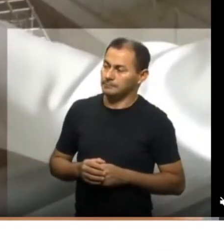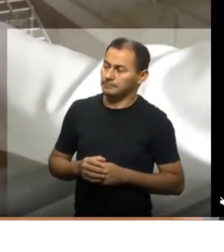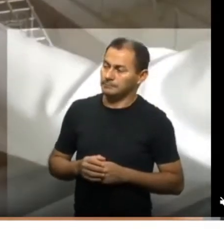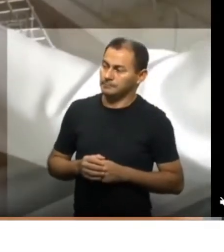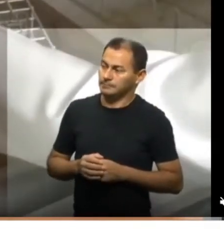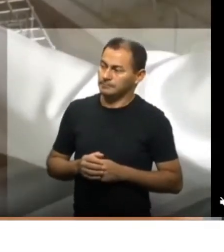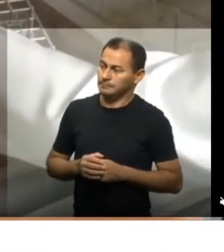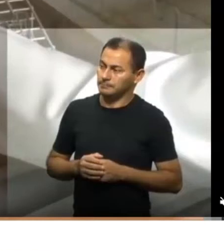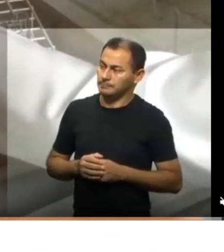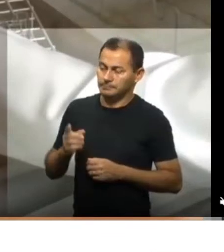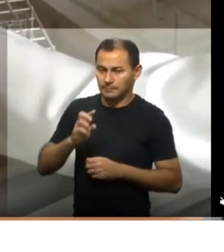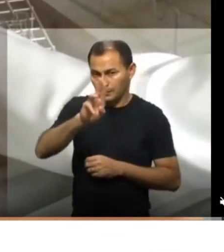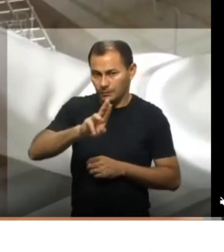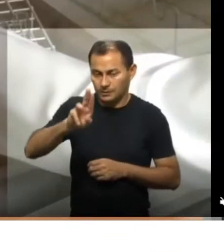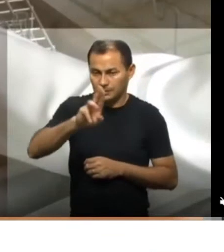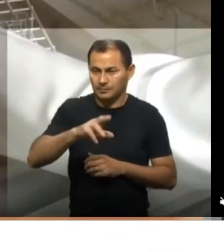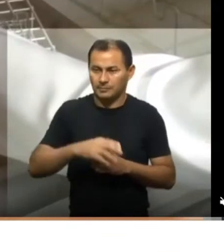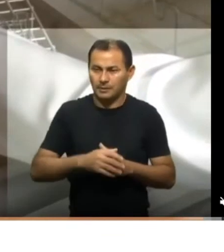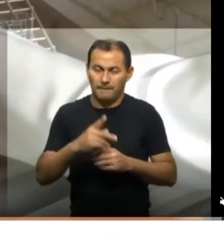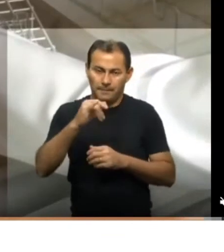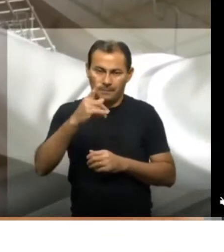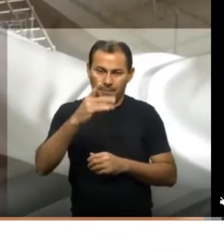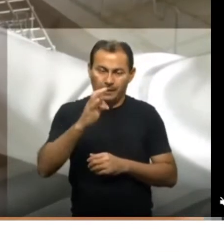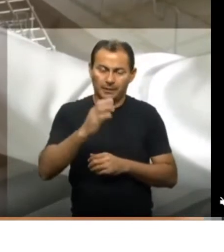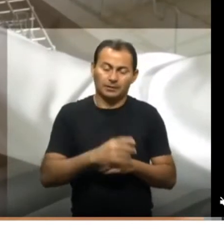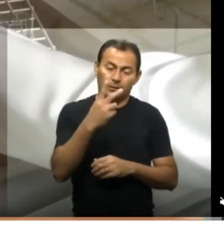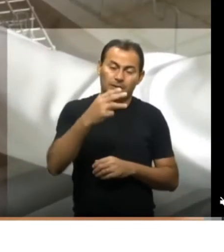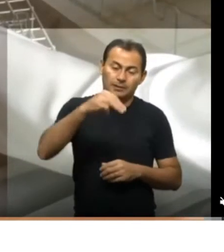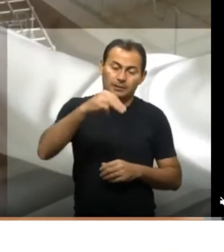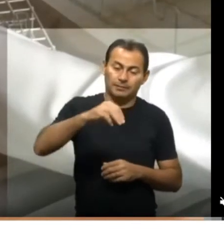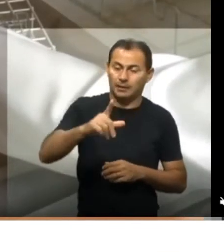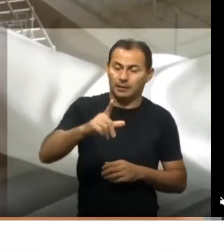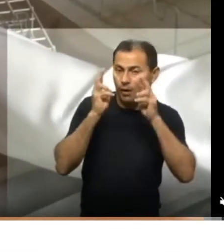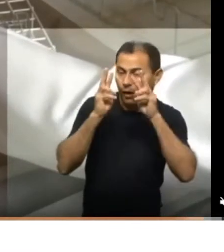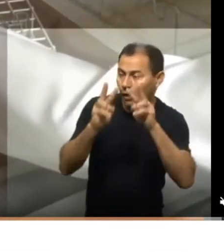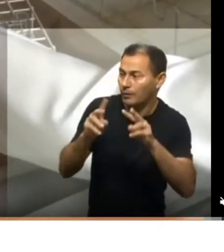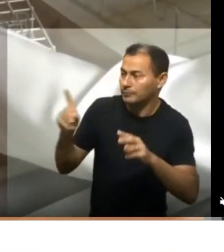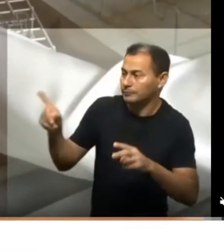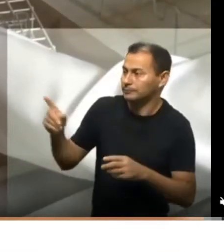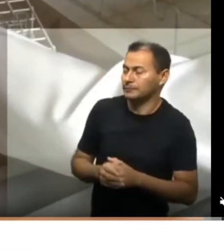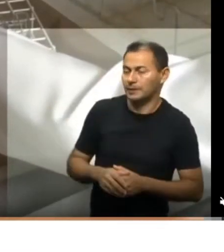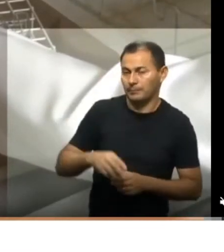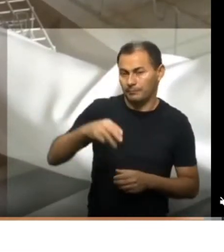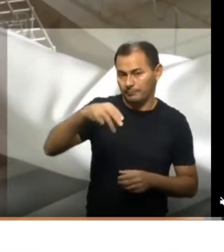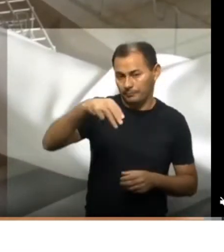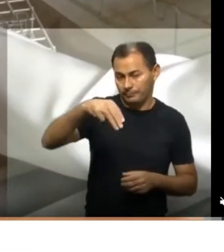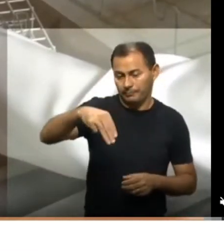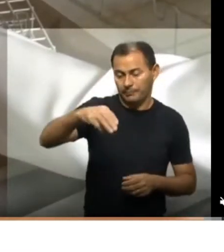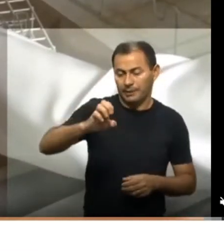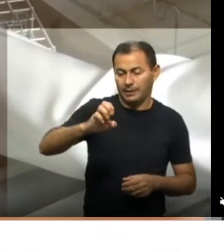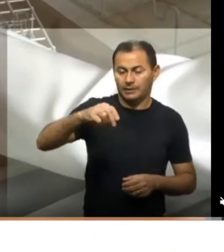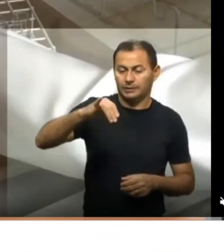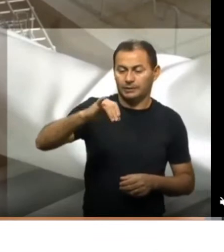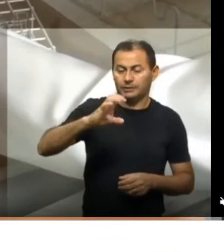pipetei, certo, o clorofórmio, vou pegar 2 ml desse clorofórmio.